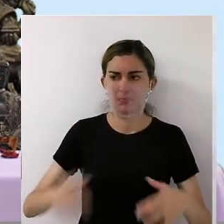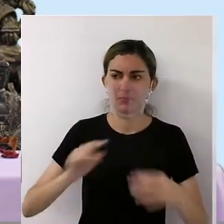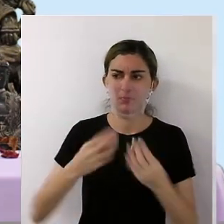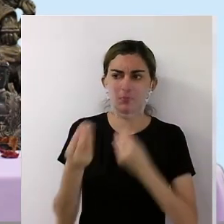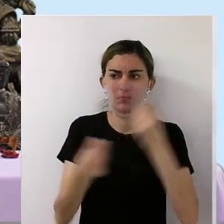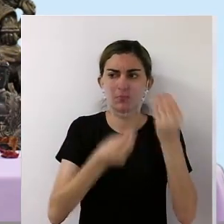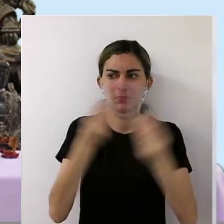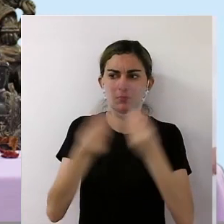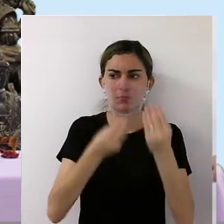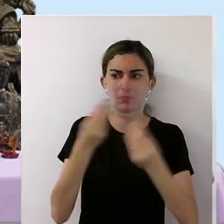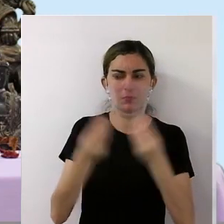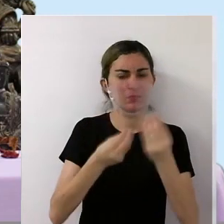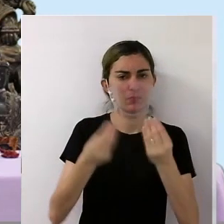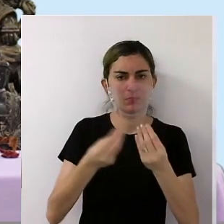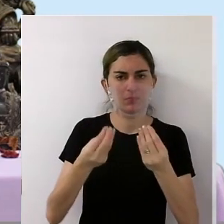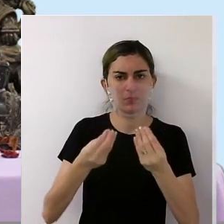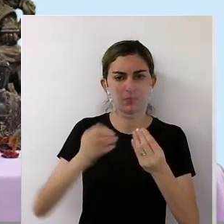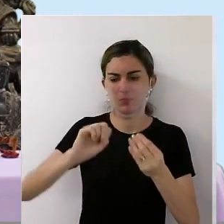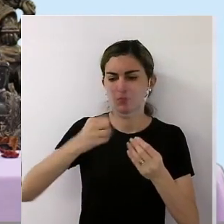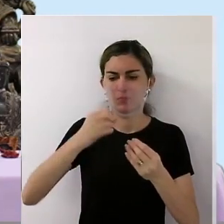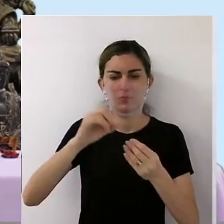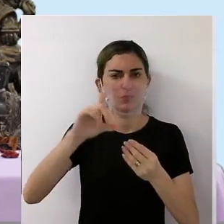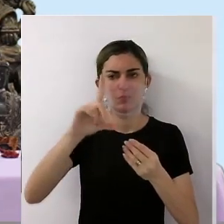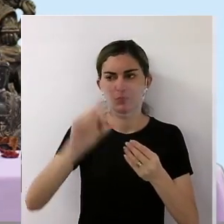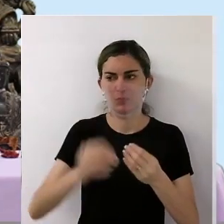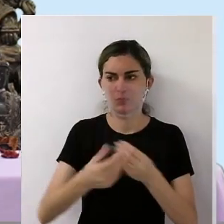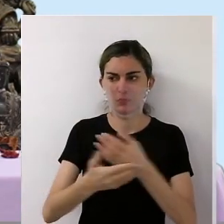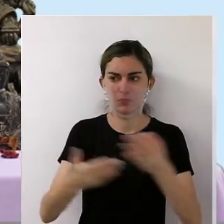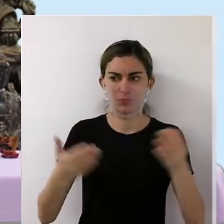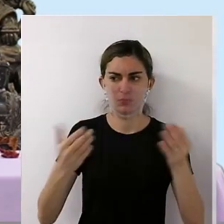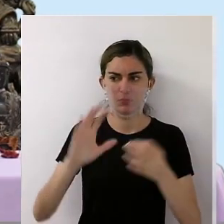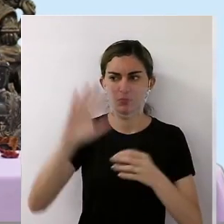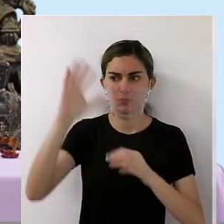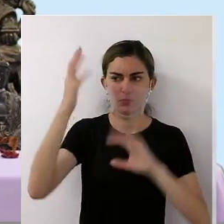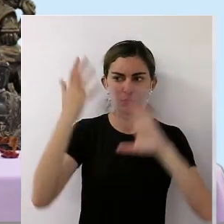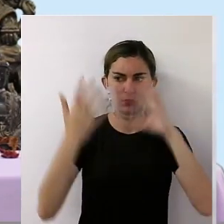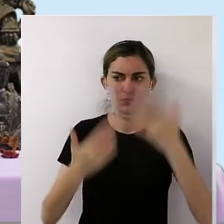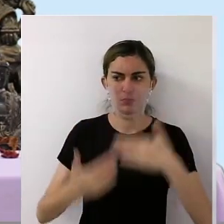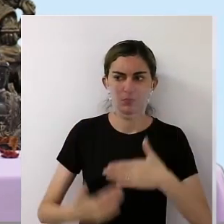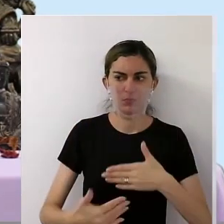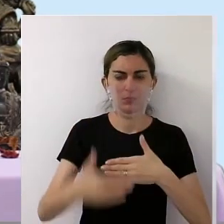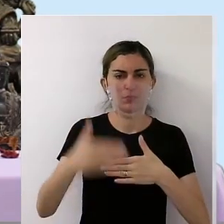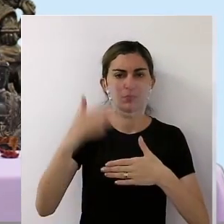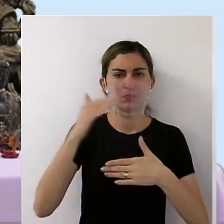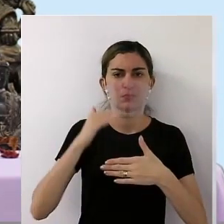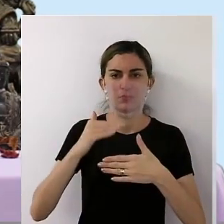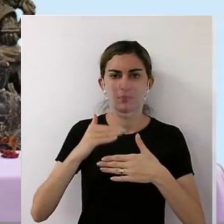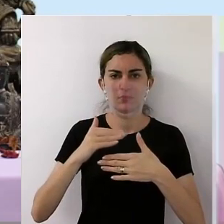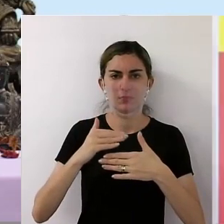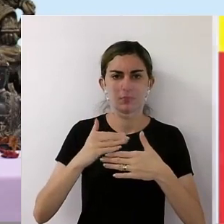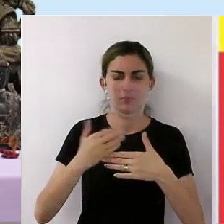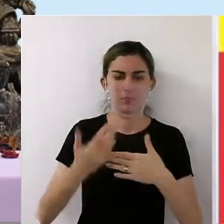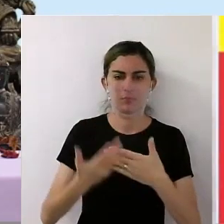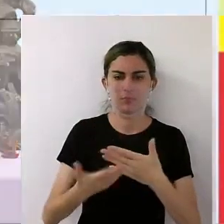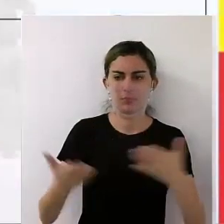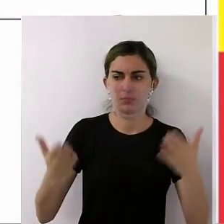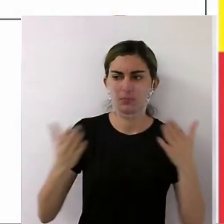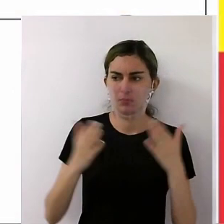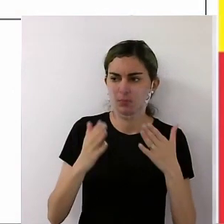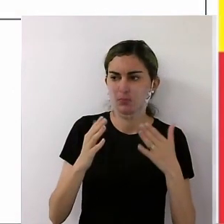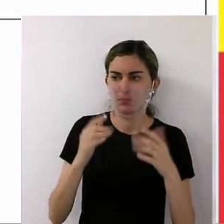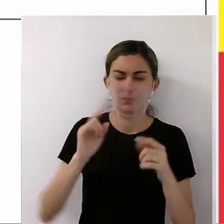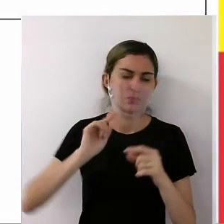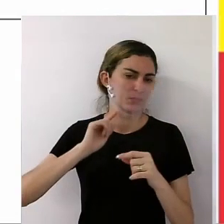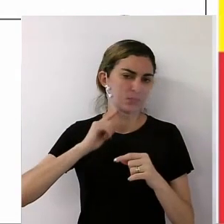Como é que o solo ele é poluído? Né? Ocorre justamente através da contaminação